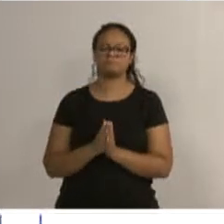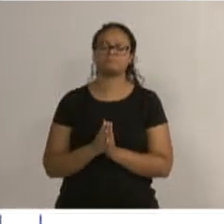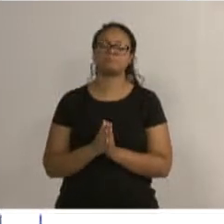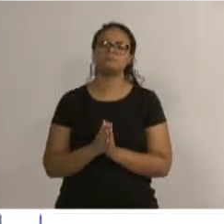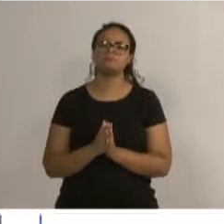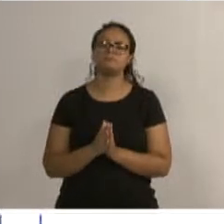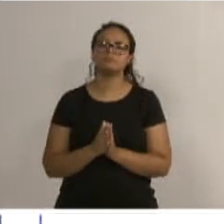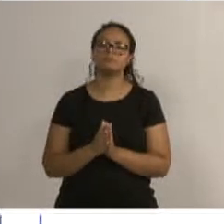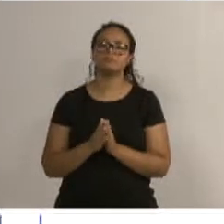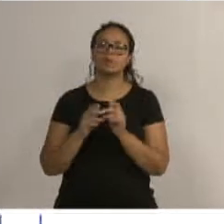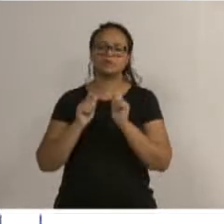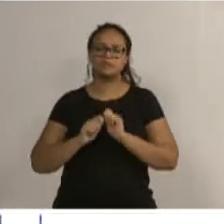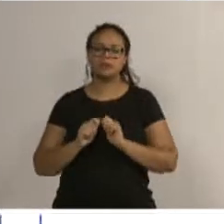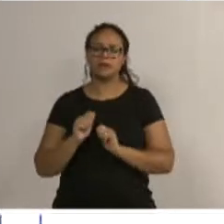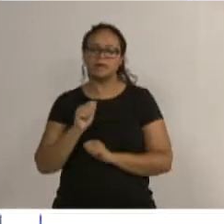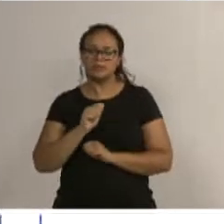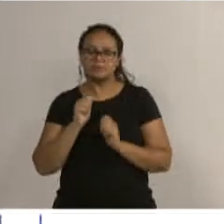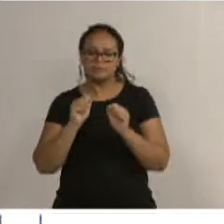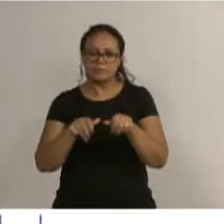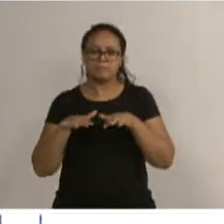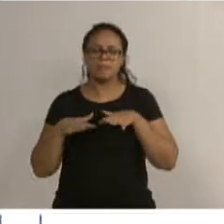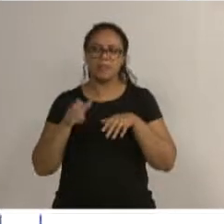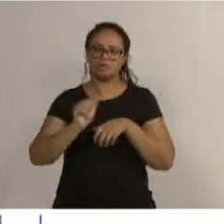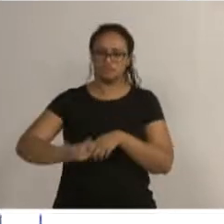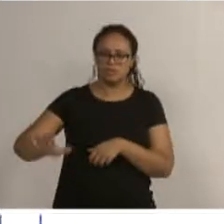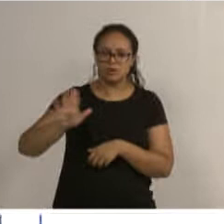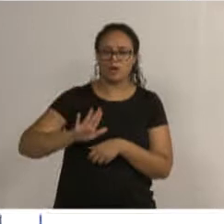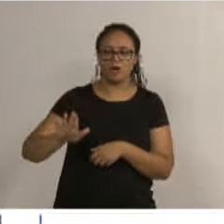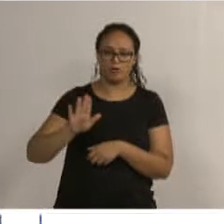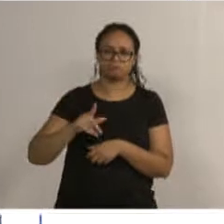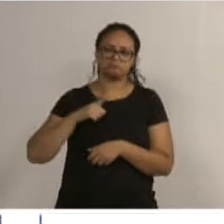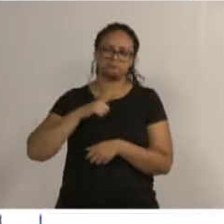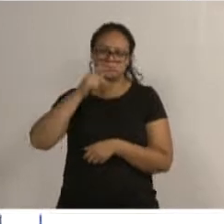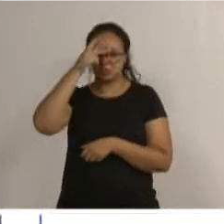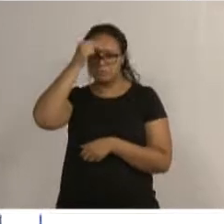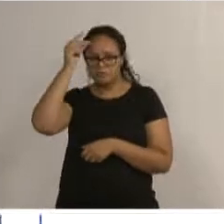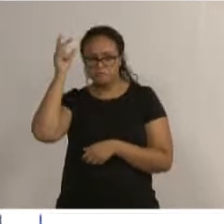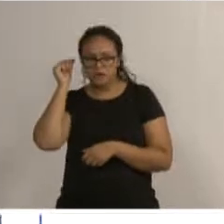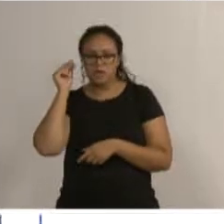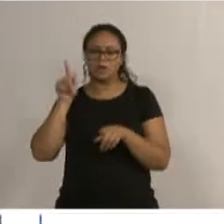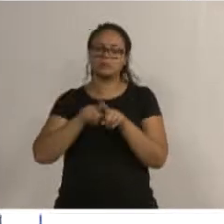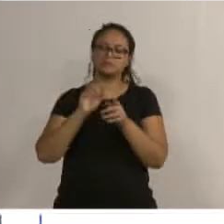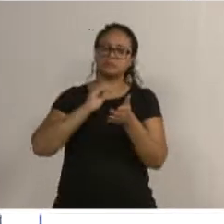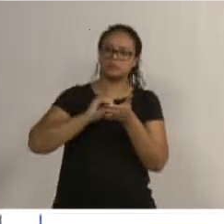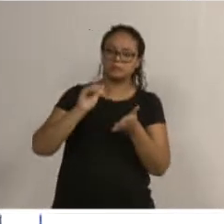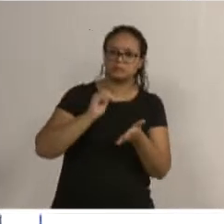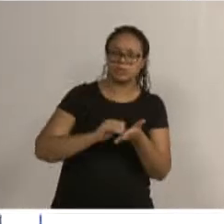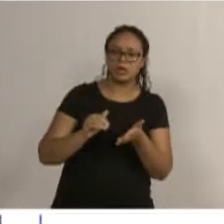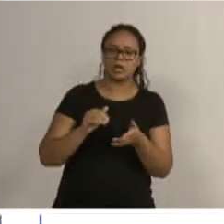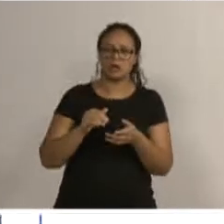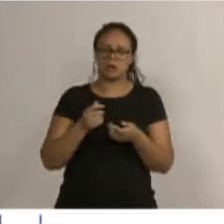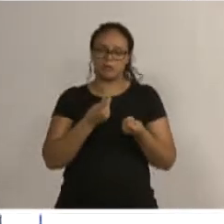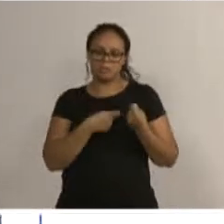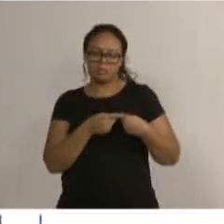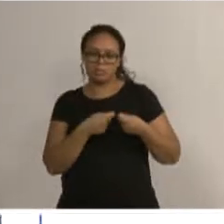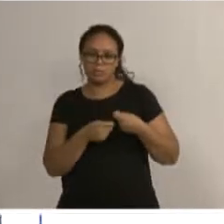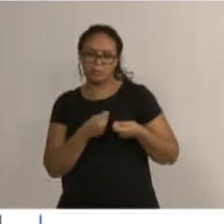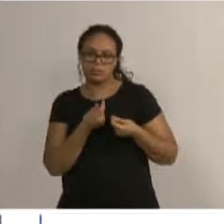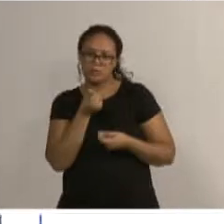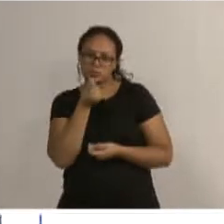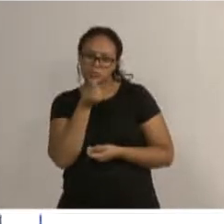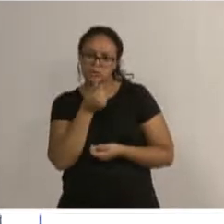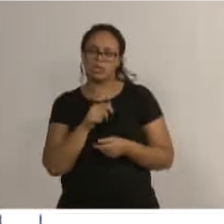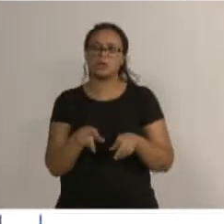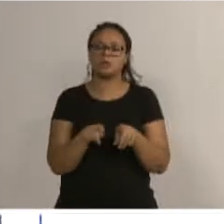prefeitos. Eles têm uma diretoria com presidente, secretário e tesoureiro, e tem o Conselho Fiscal. Nós temos